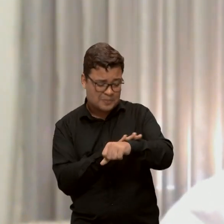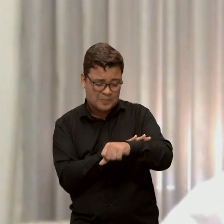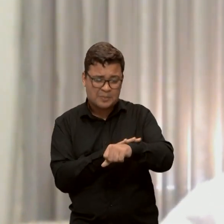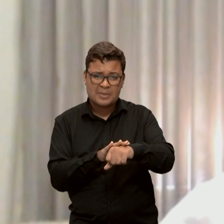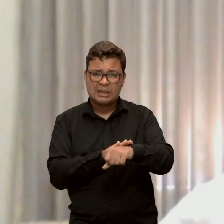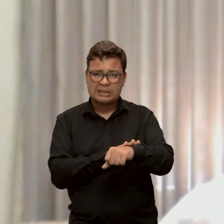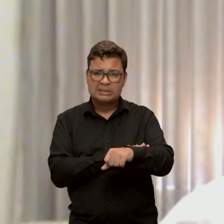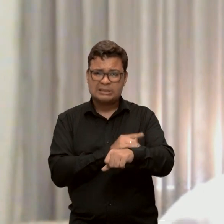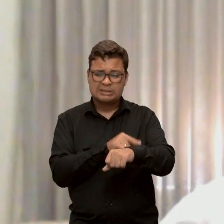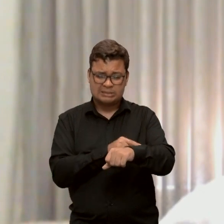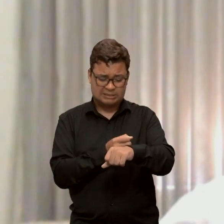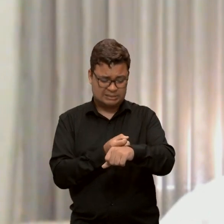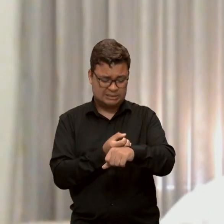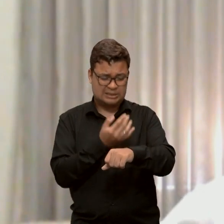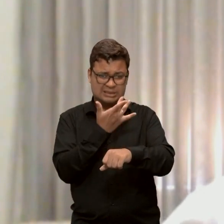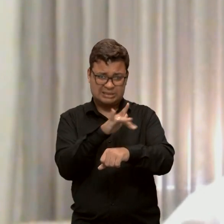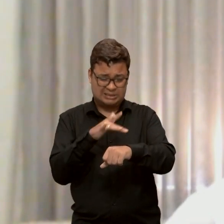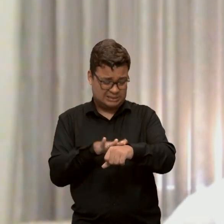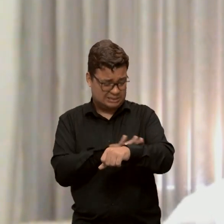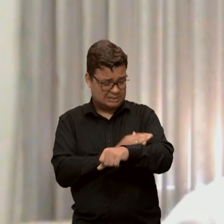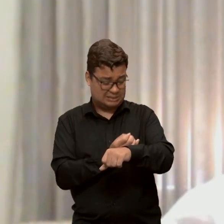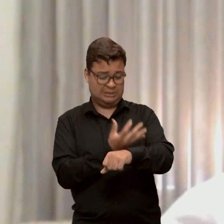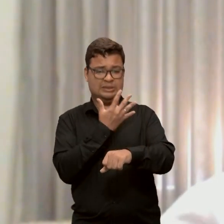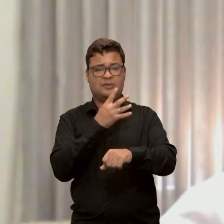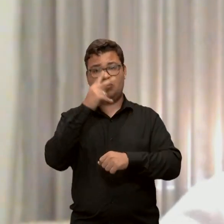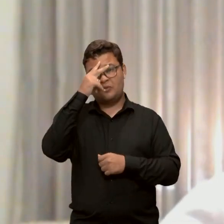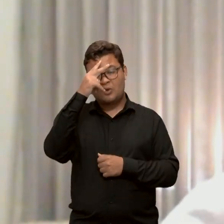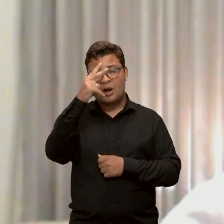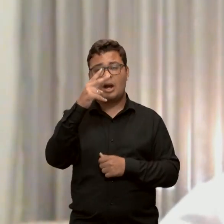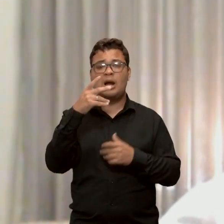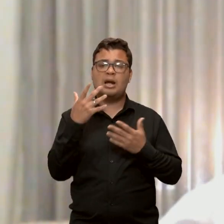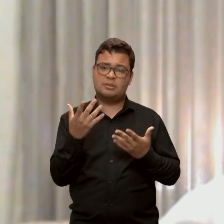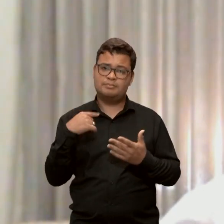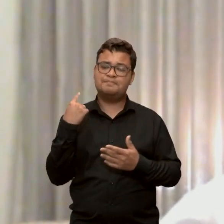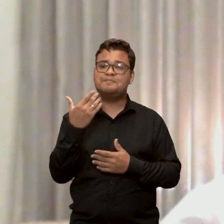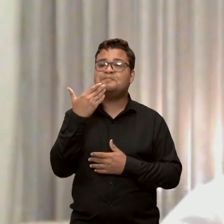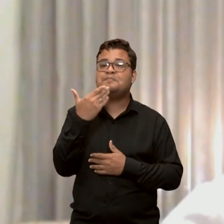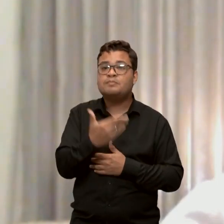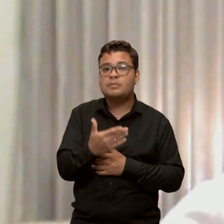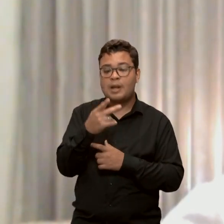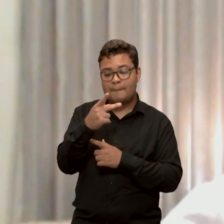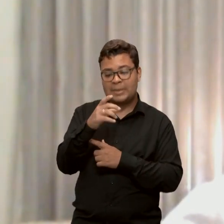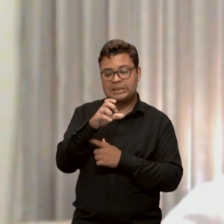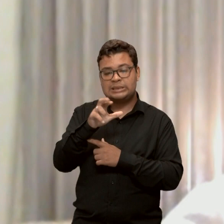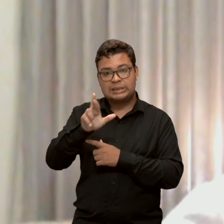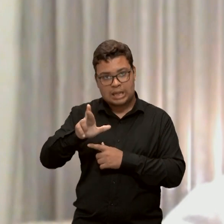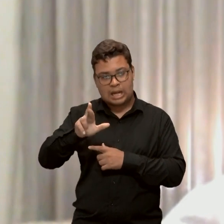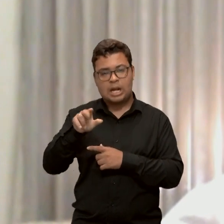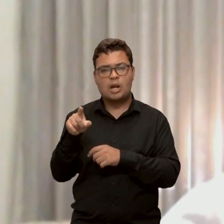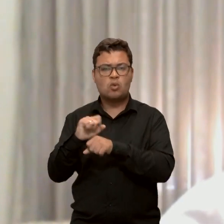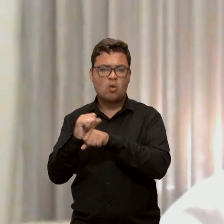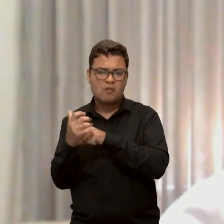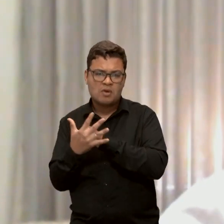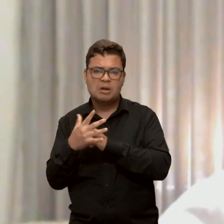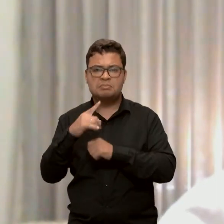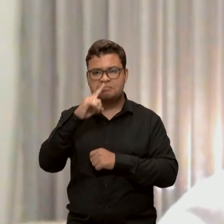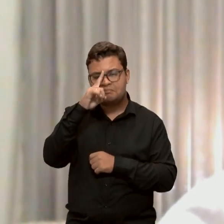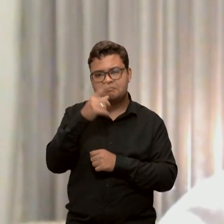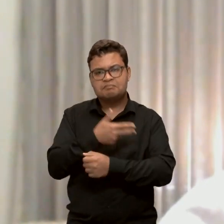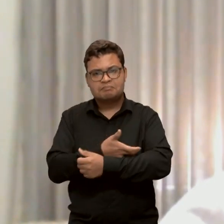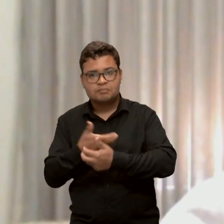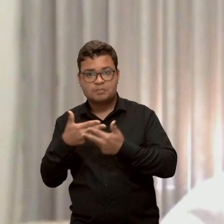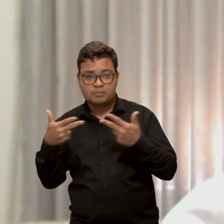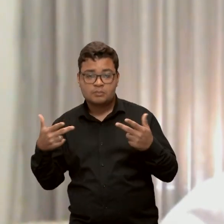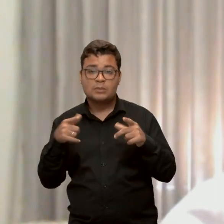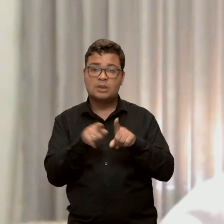tosse, ou dor de garganta, a febre seria comum nas duas. E aí, quando está associado um quadro álgico ou